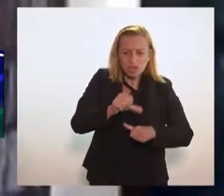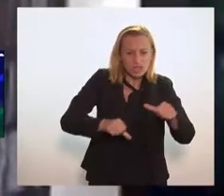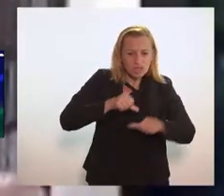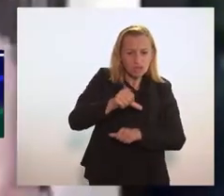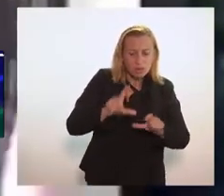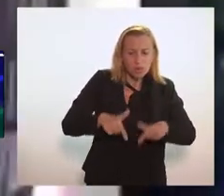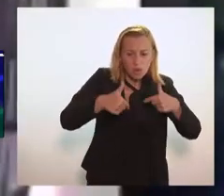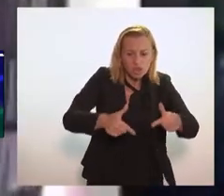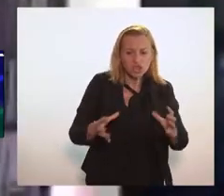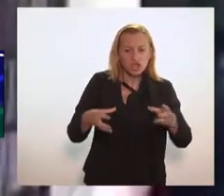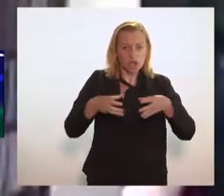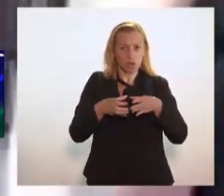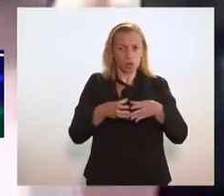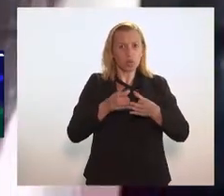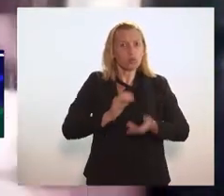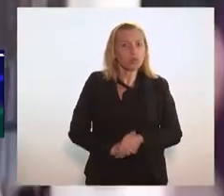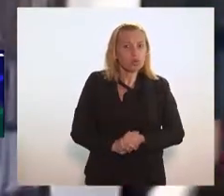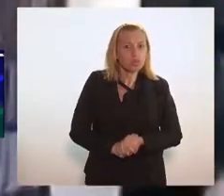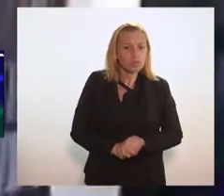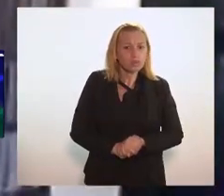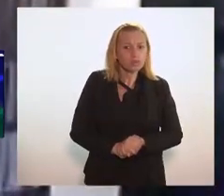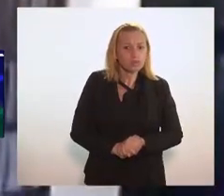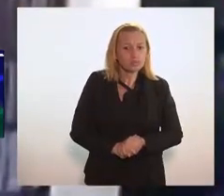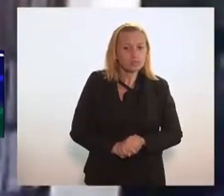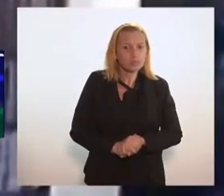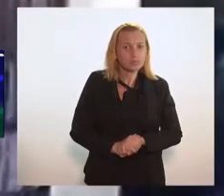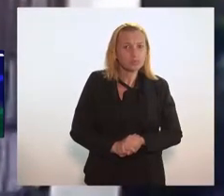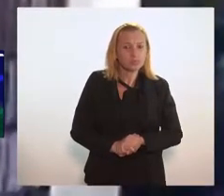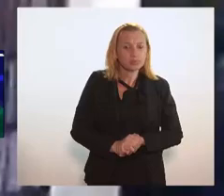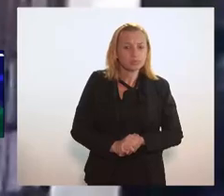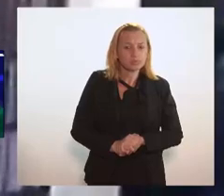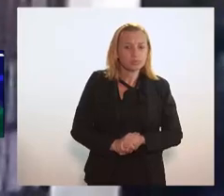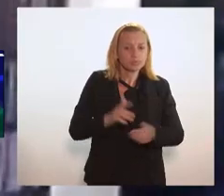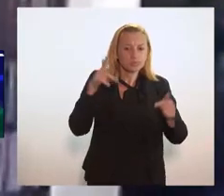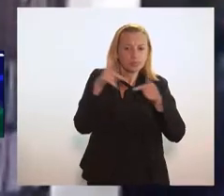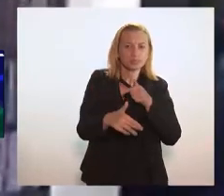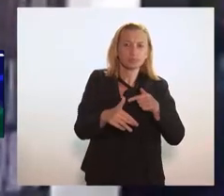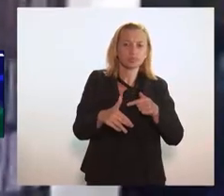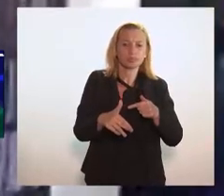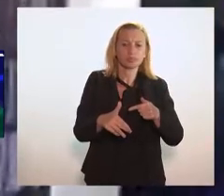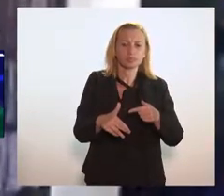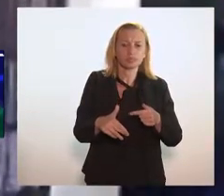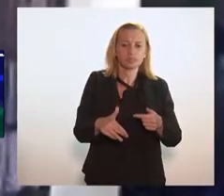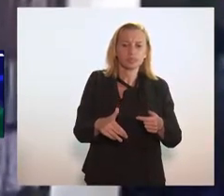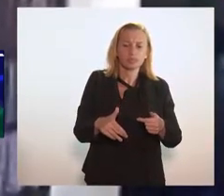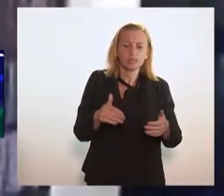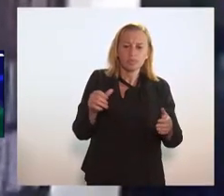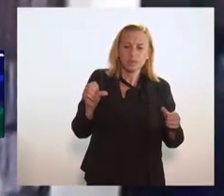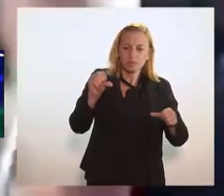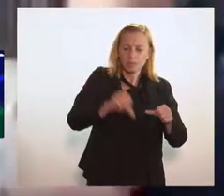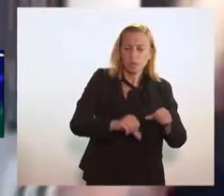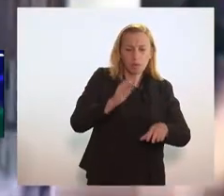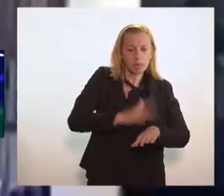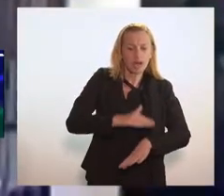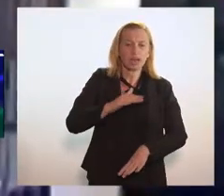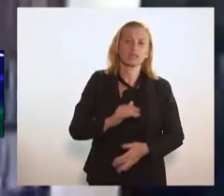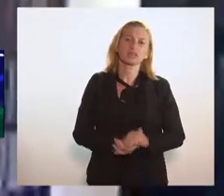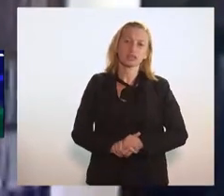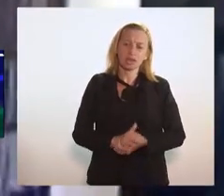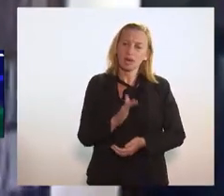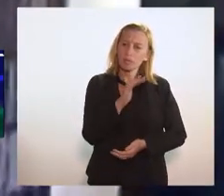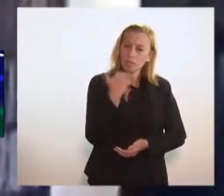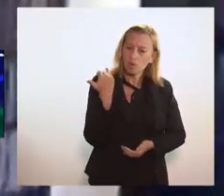numa ação coletiva exatamente para impedir que o desastre maior aconteça,